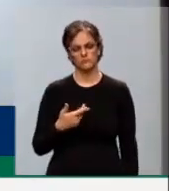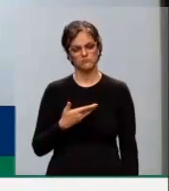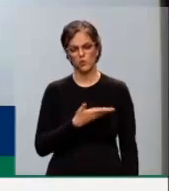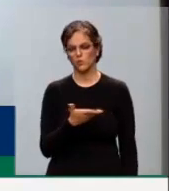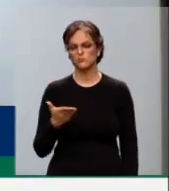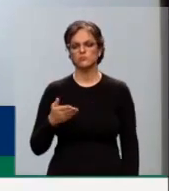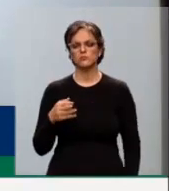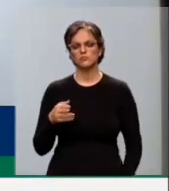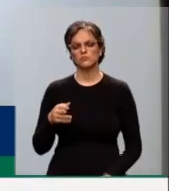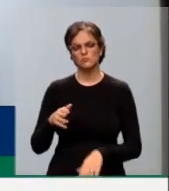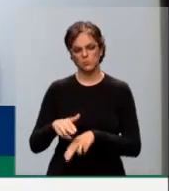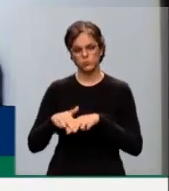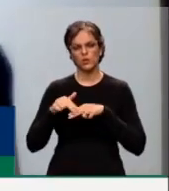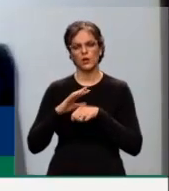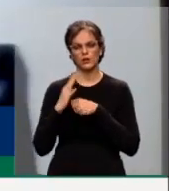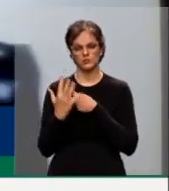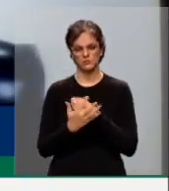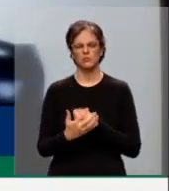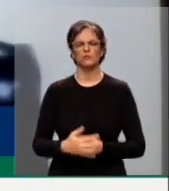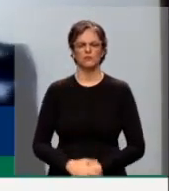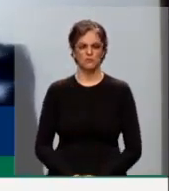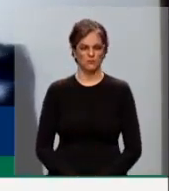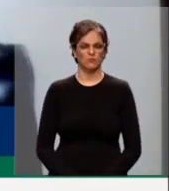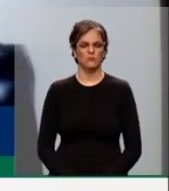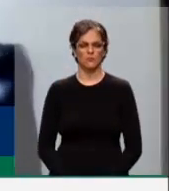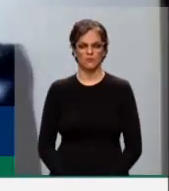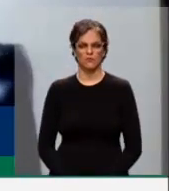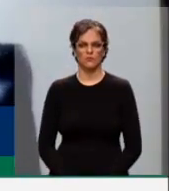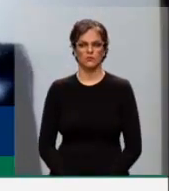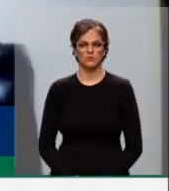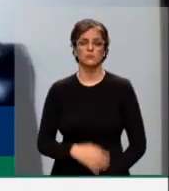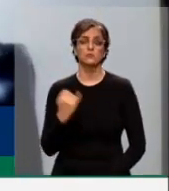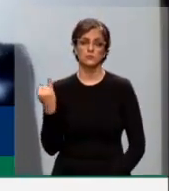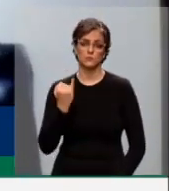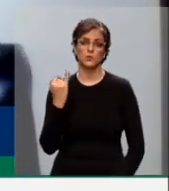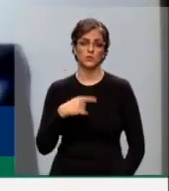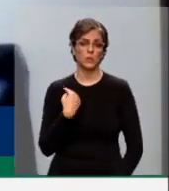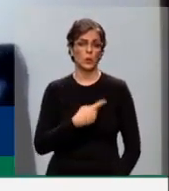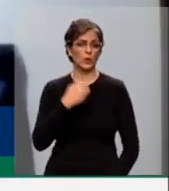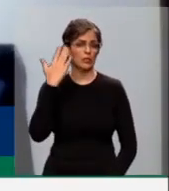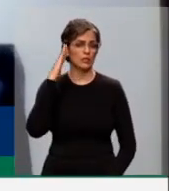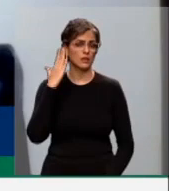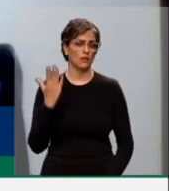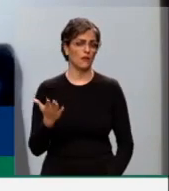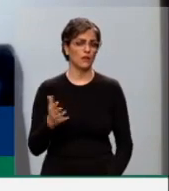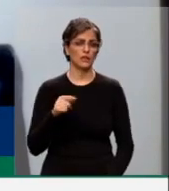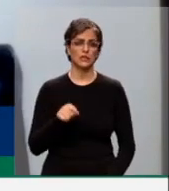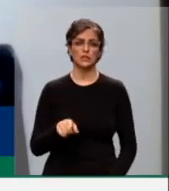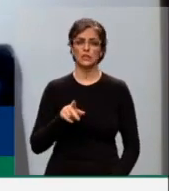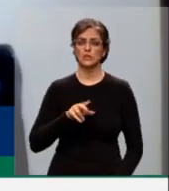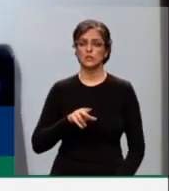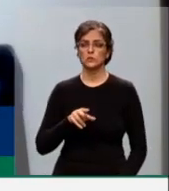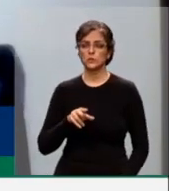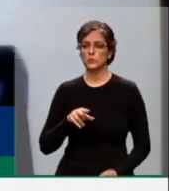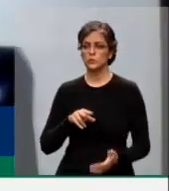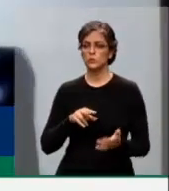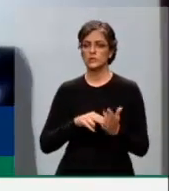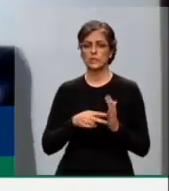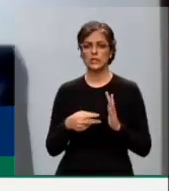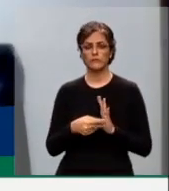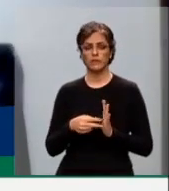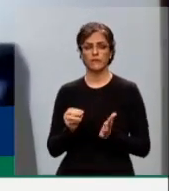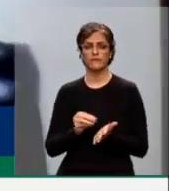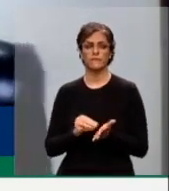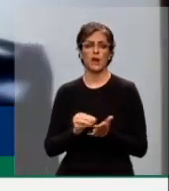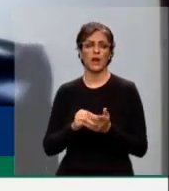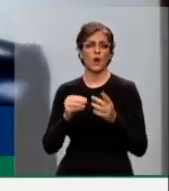contaminação. Então, é importante a gente entender que isso significa não só uma desatenção